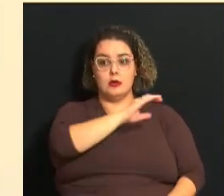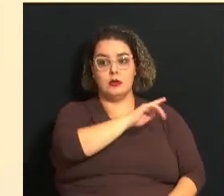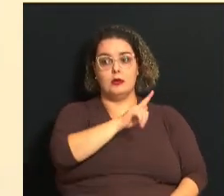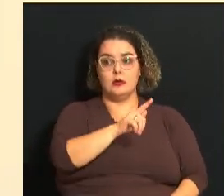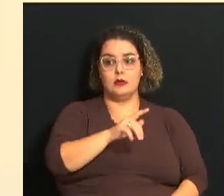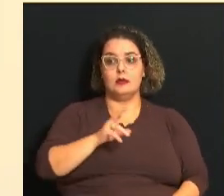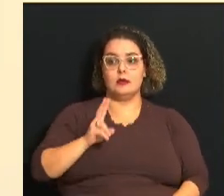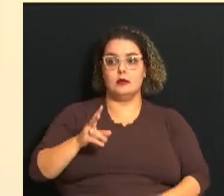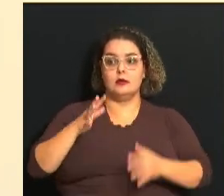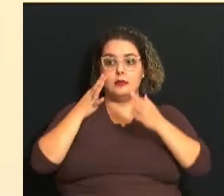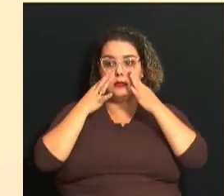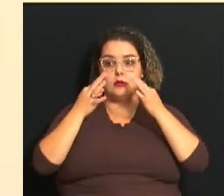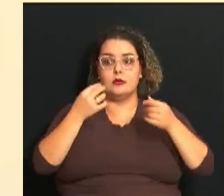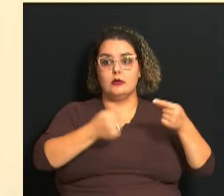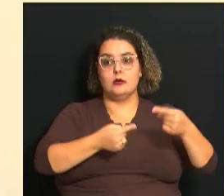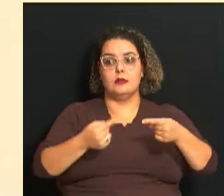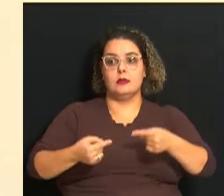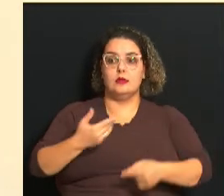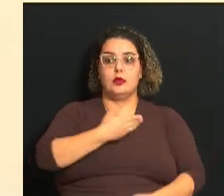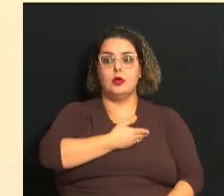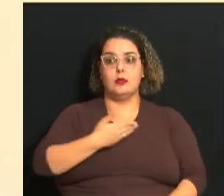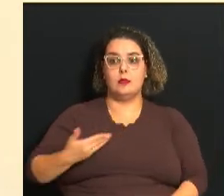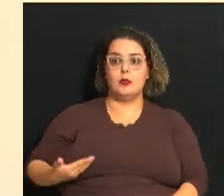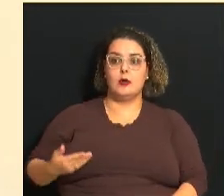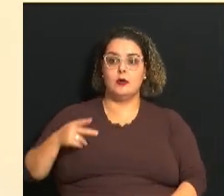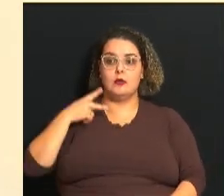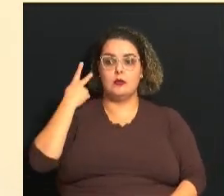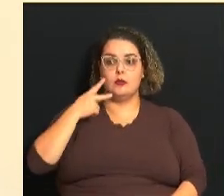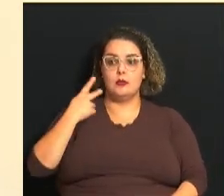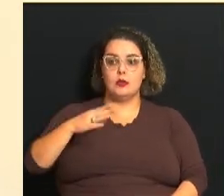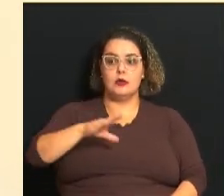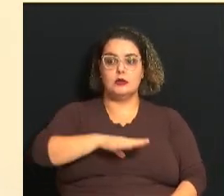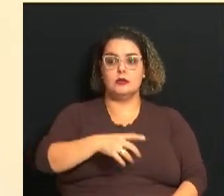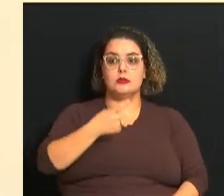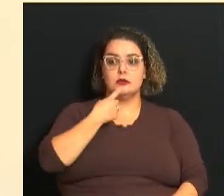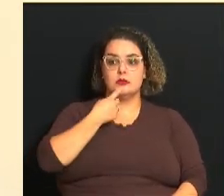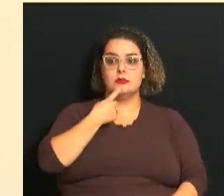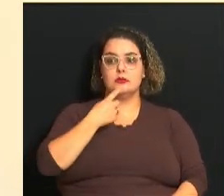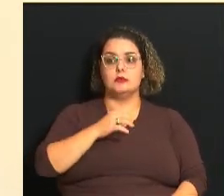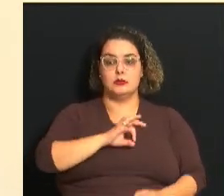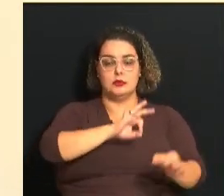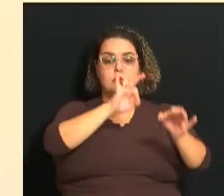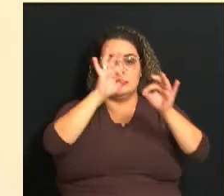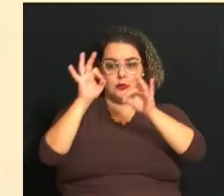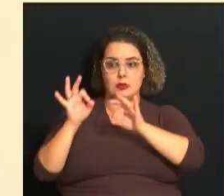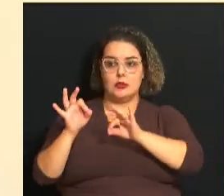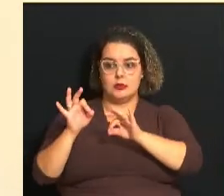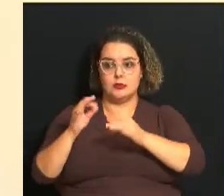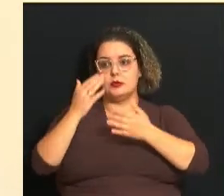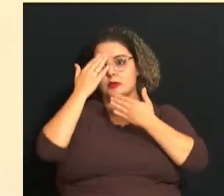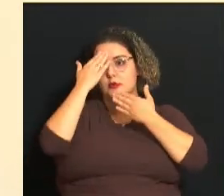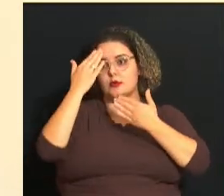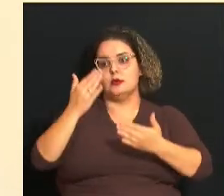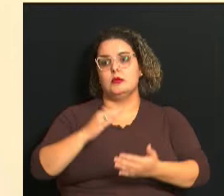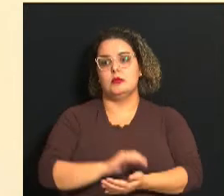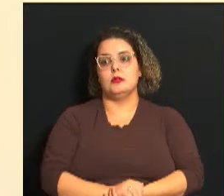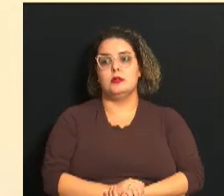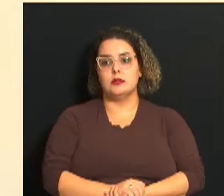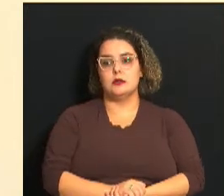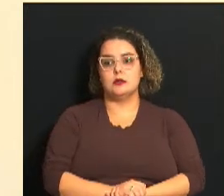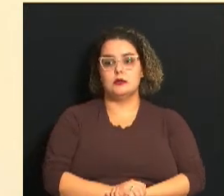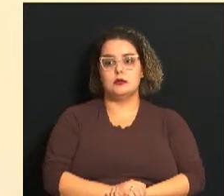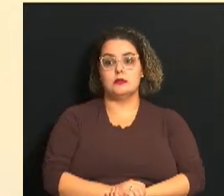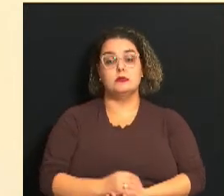sempre atenta aos debates públicos né a política pública do município está nos assistindo aí nosso agradecimento e ela dá uma